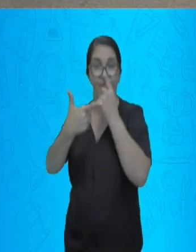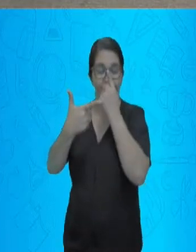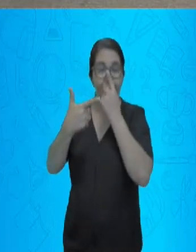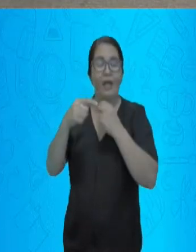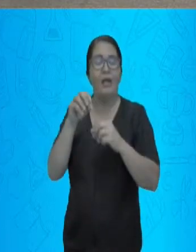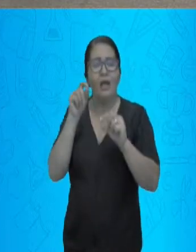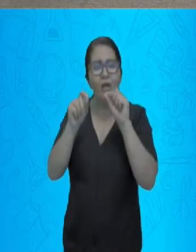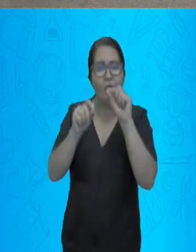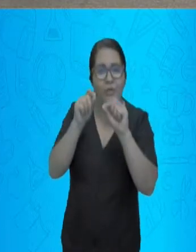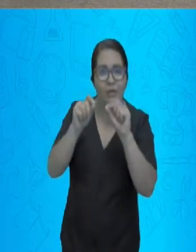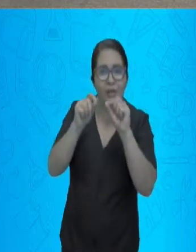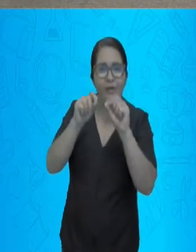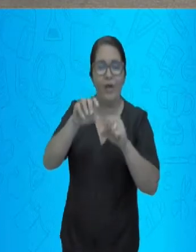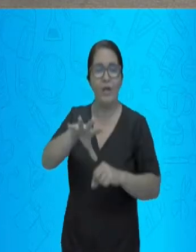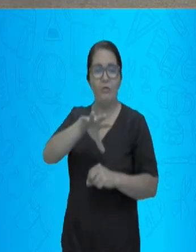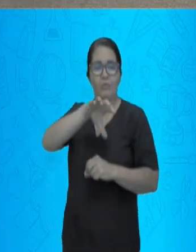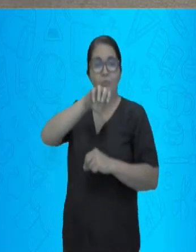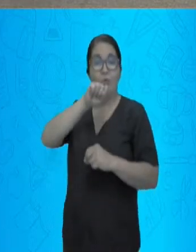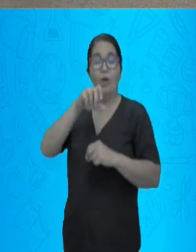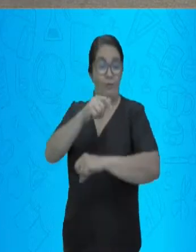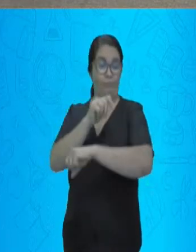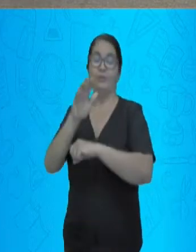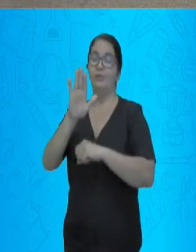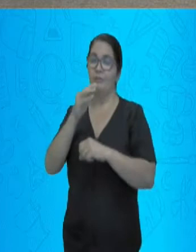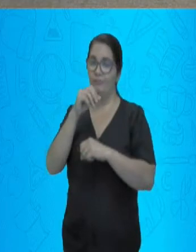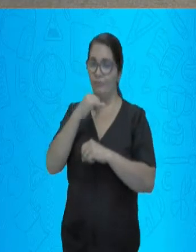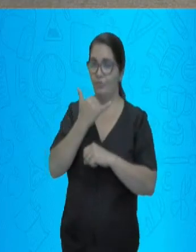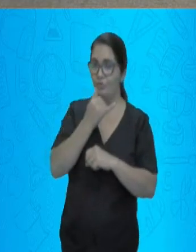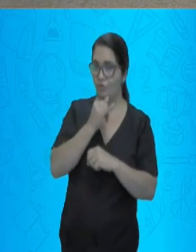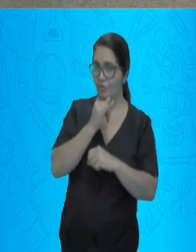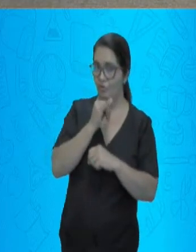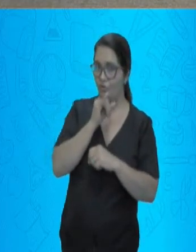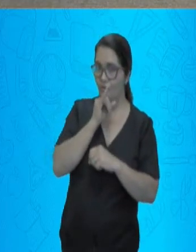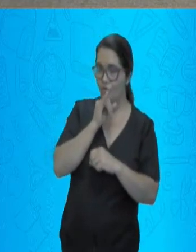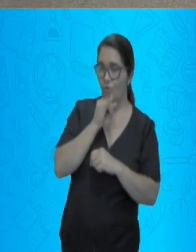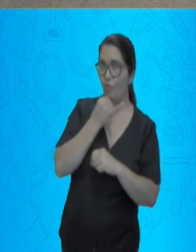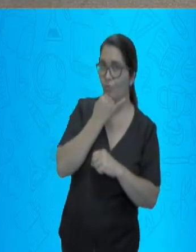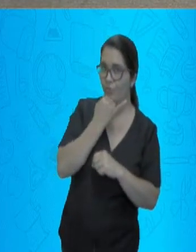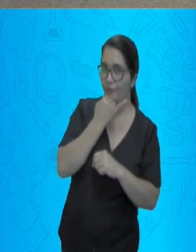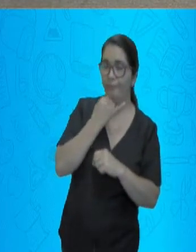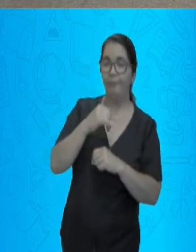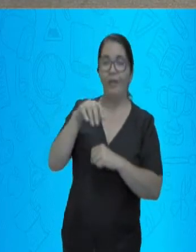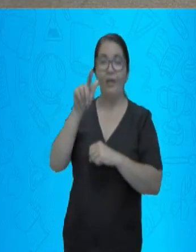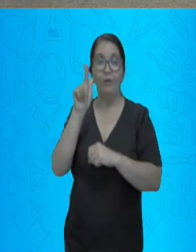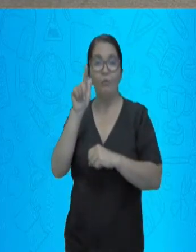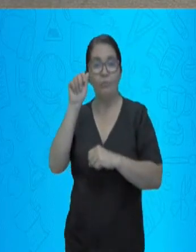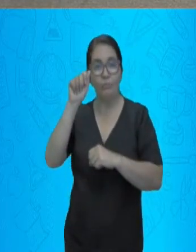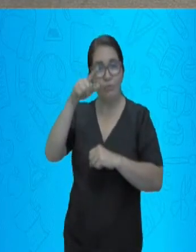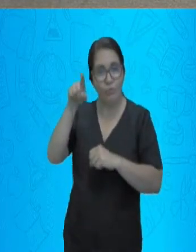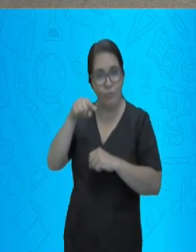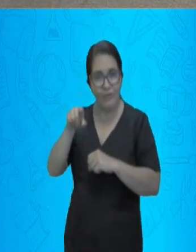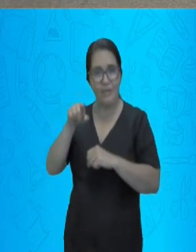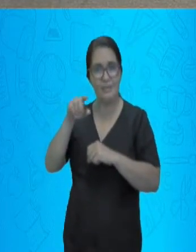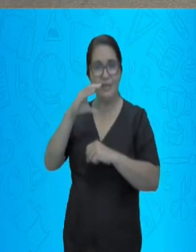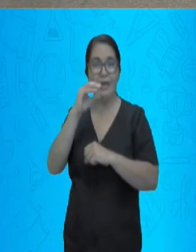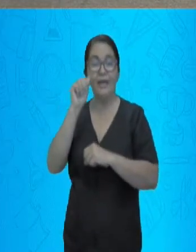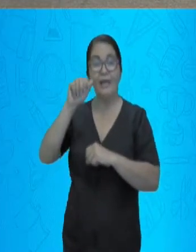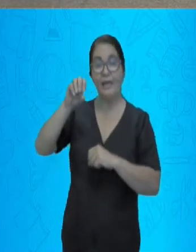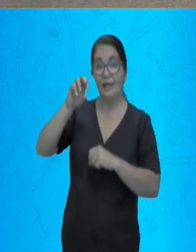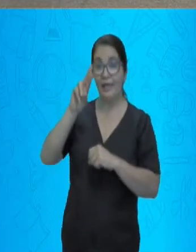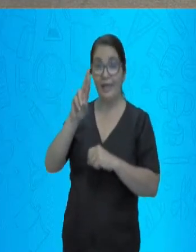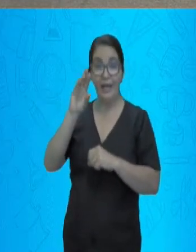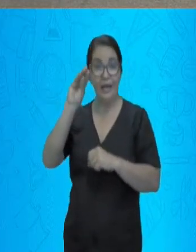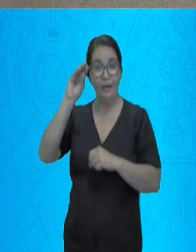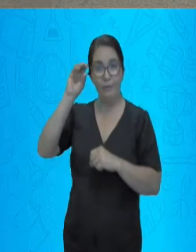o dióxido de carbono. Então, eu preciso de um átomo do